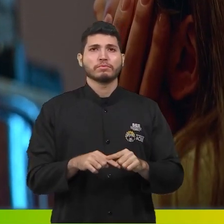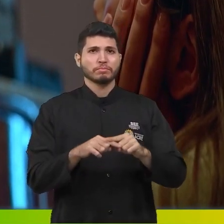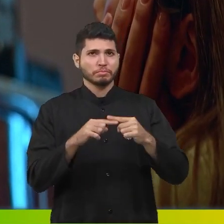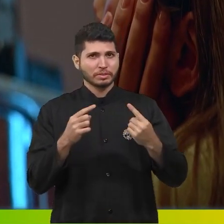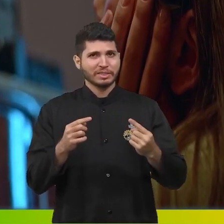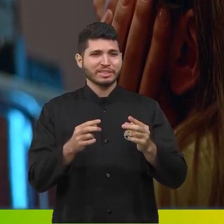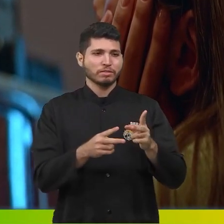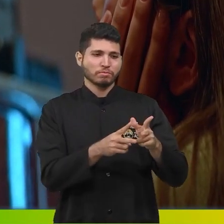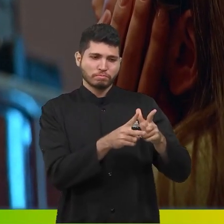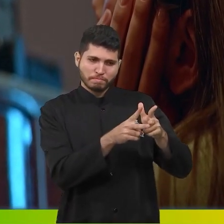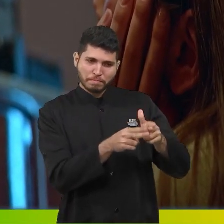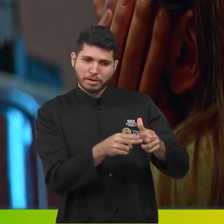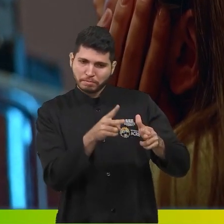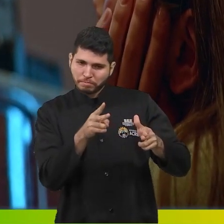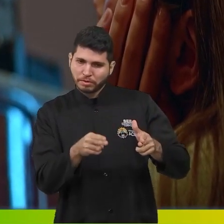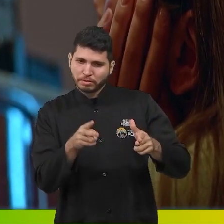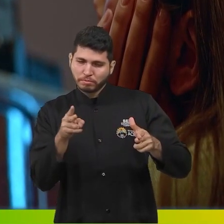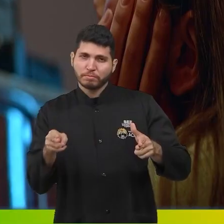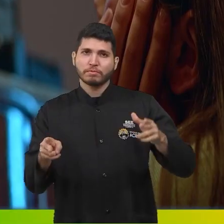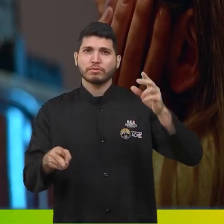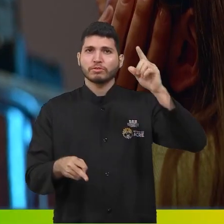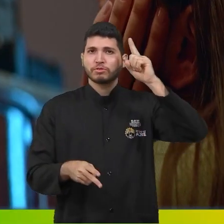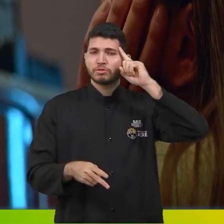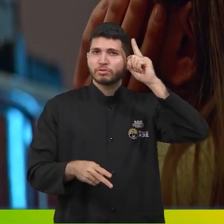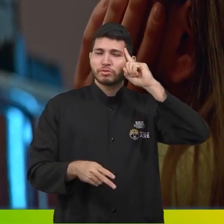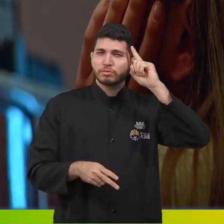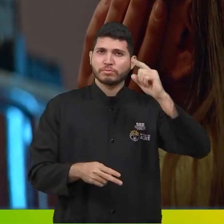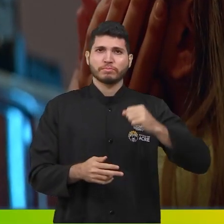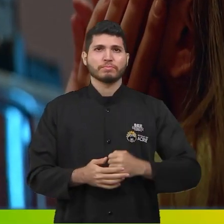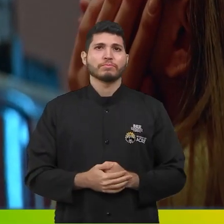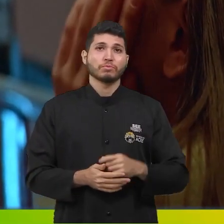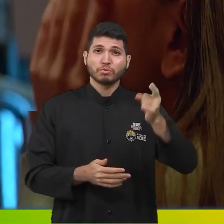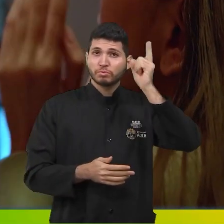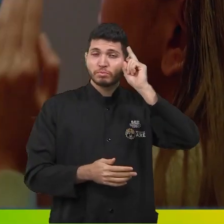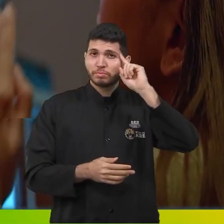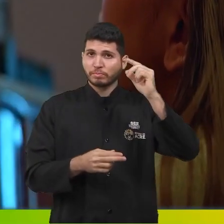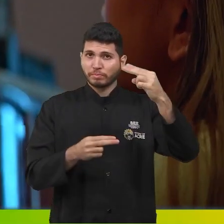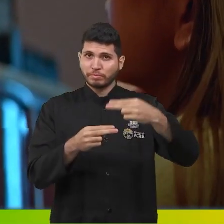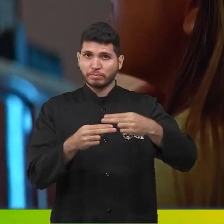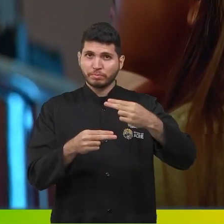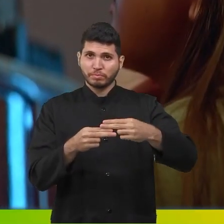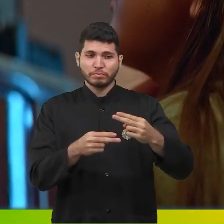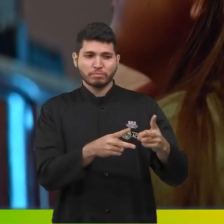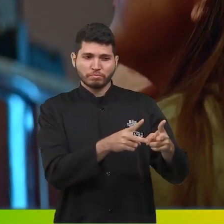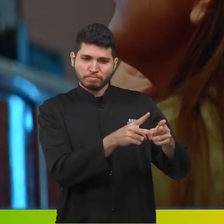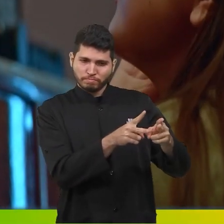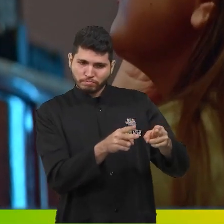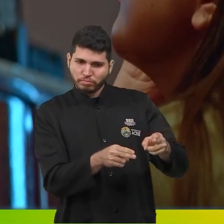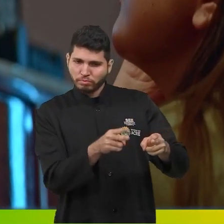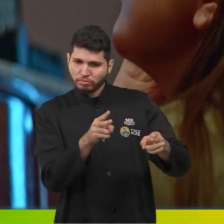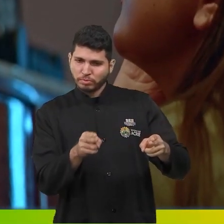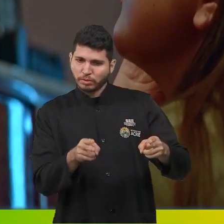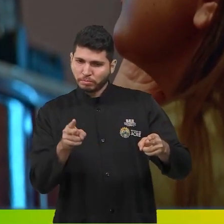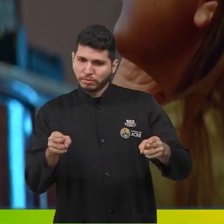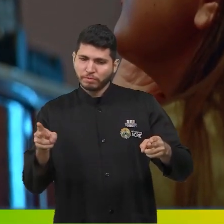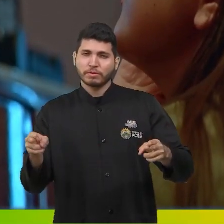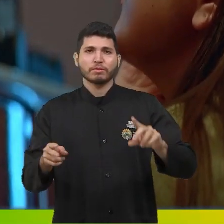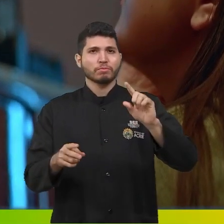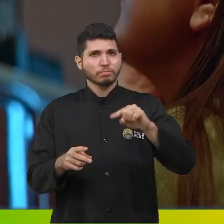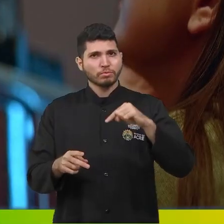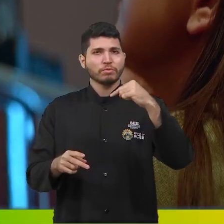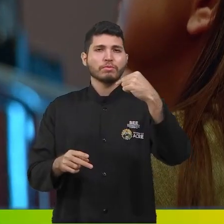fragmentação diária, né? Então, todo dia, nas novelas, tem algum desfecho que vai ficar para o próximo